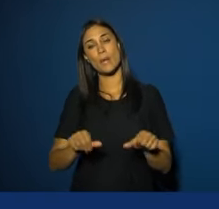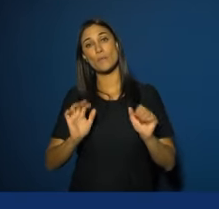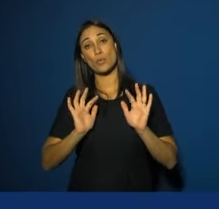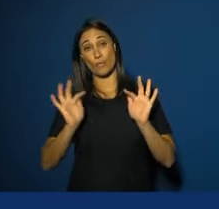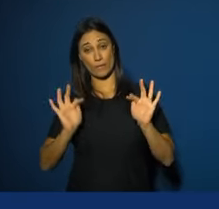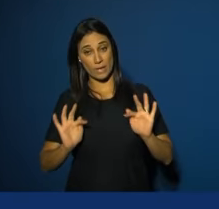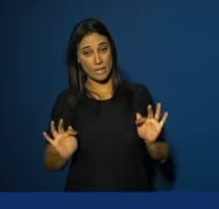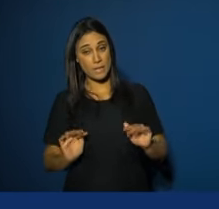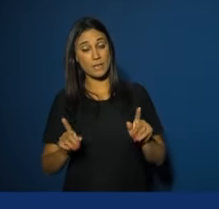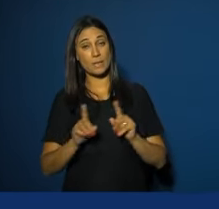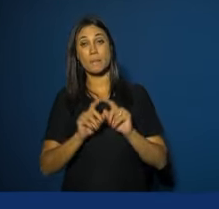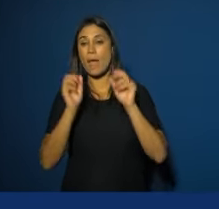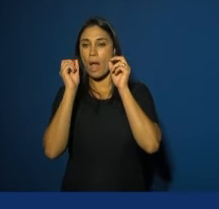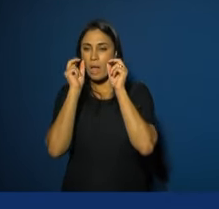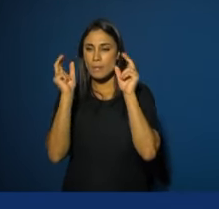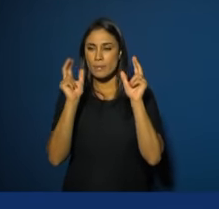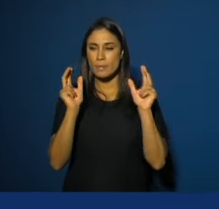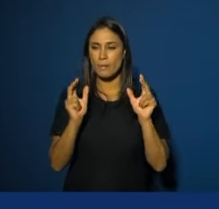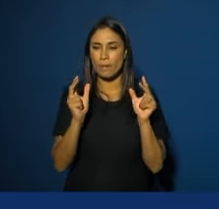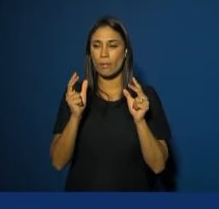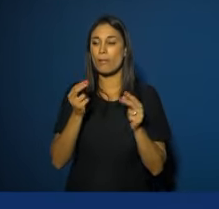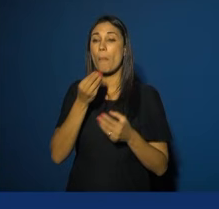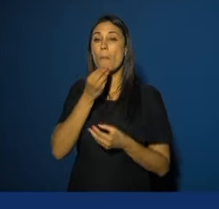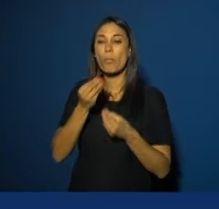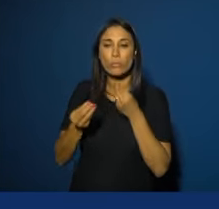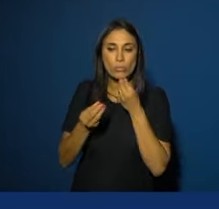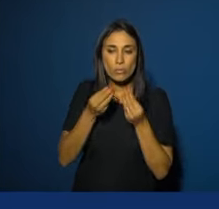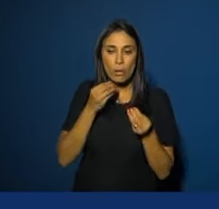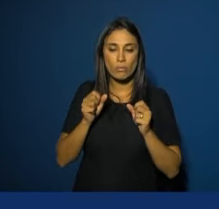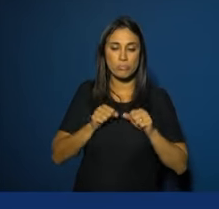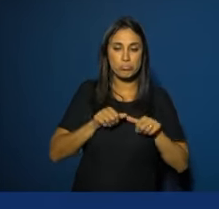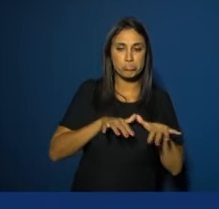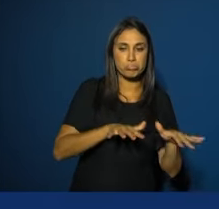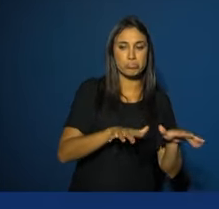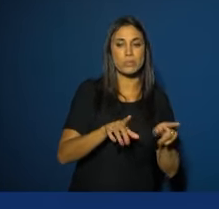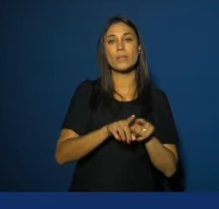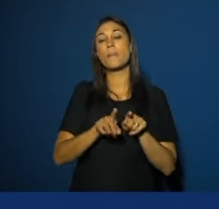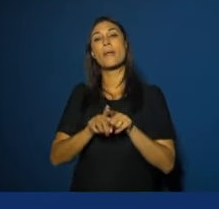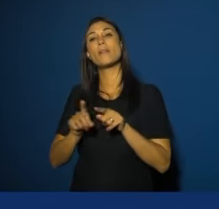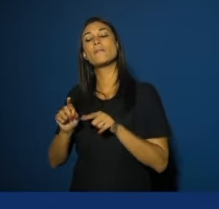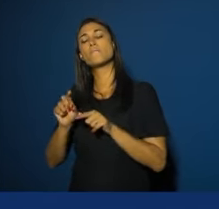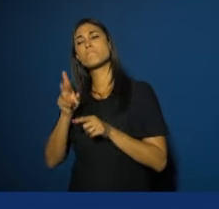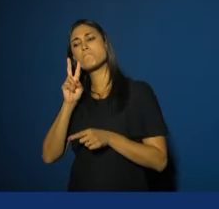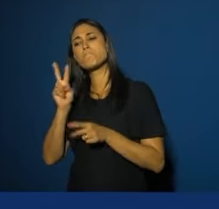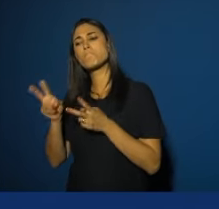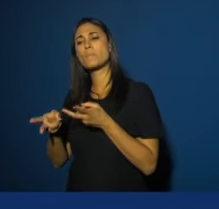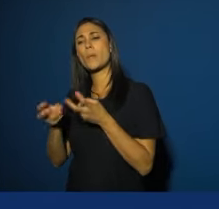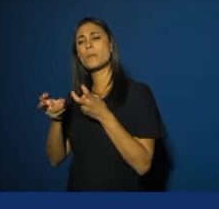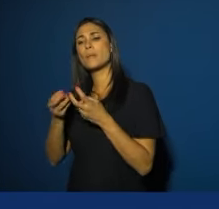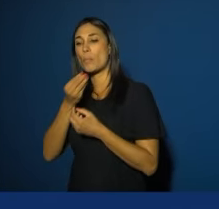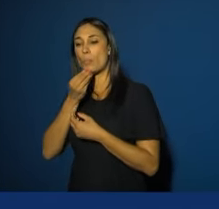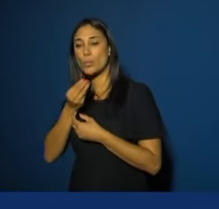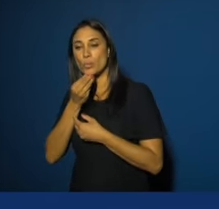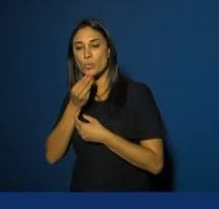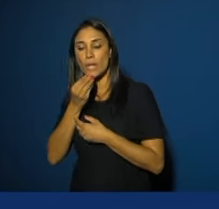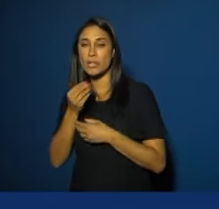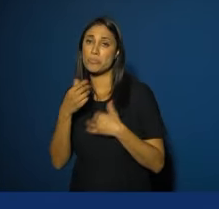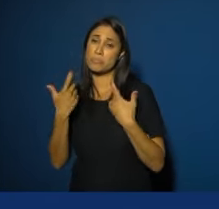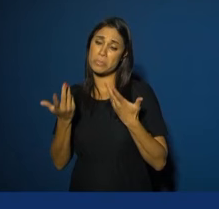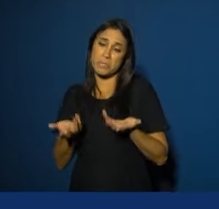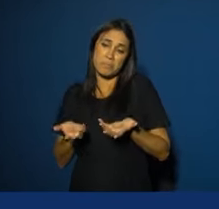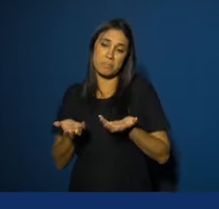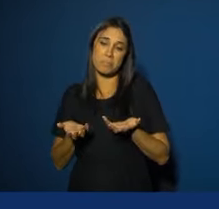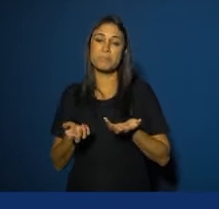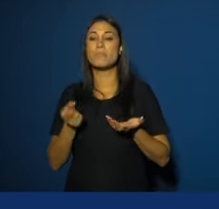né? Estamos atentos para essas oportunidades, tanto em transmissão como também no saneamento, olhando as oportunidades que, porventura,